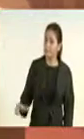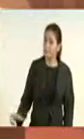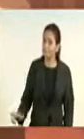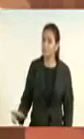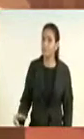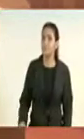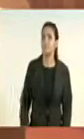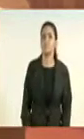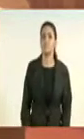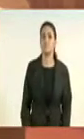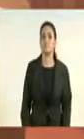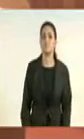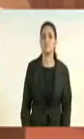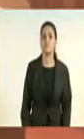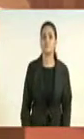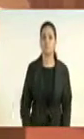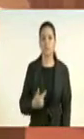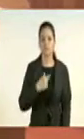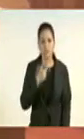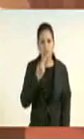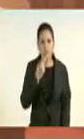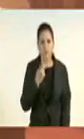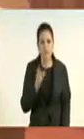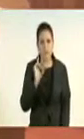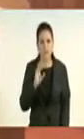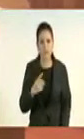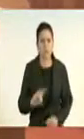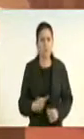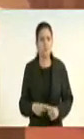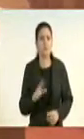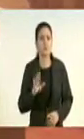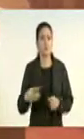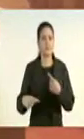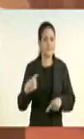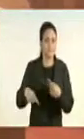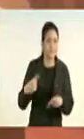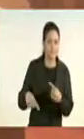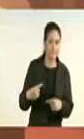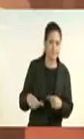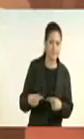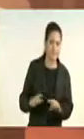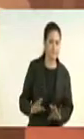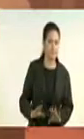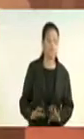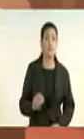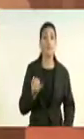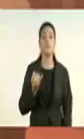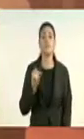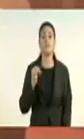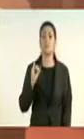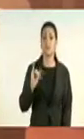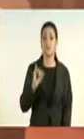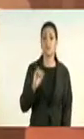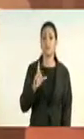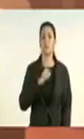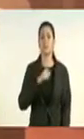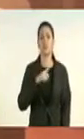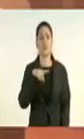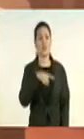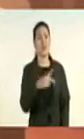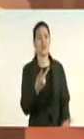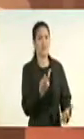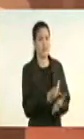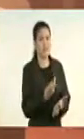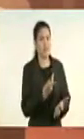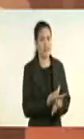e eu admito isso apenas para efeito do debate e argumentação, houvesse alguma irregularidade na